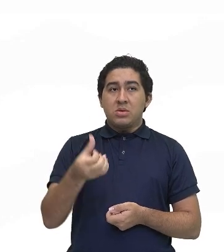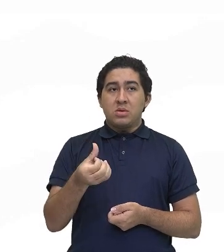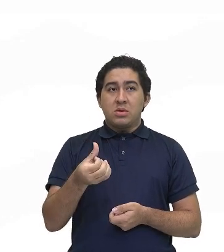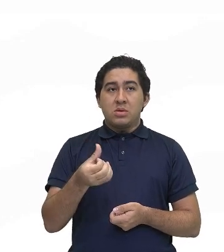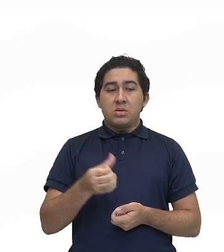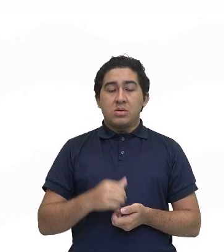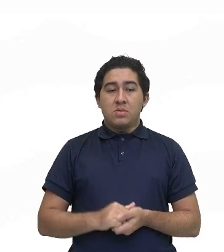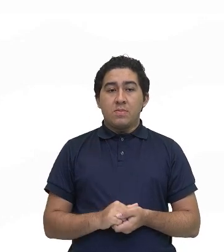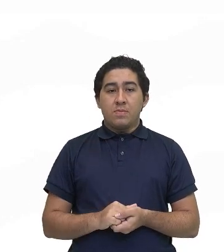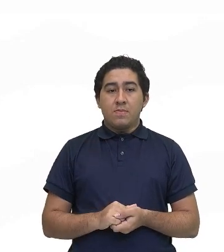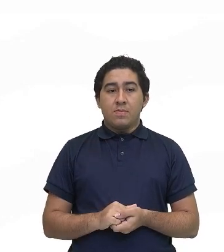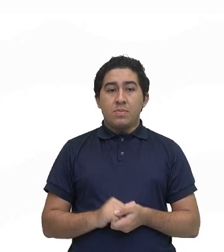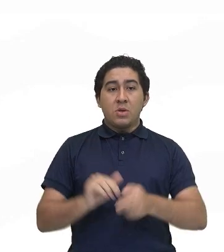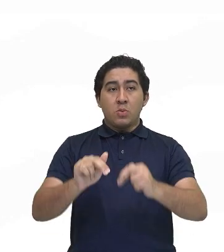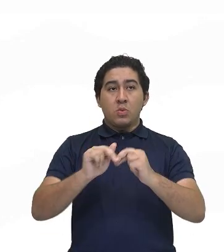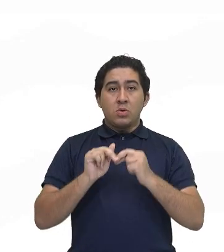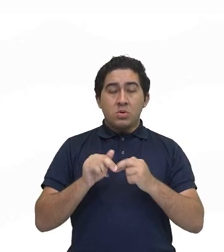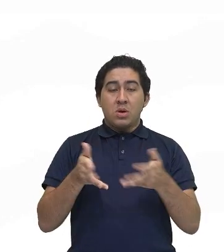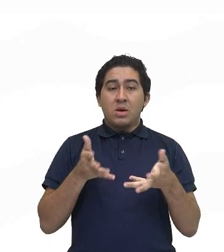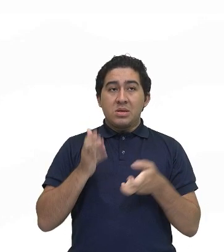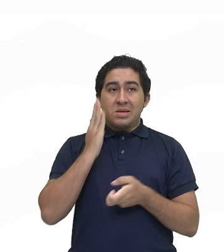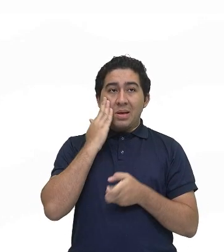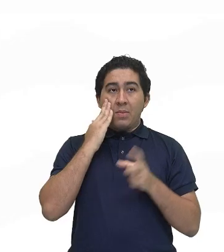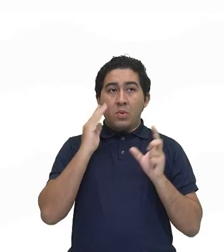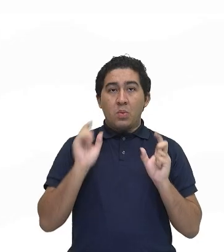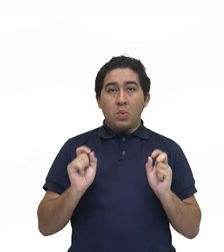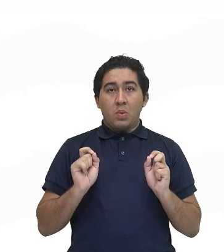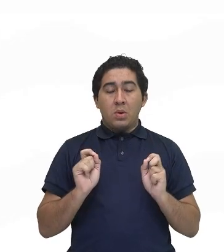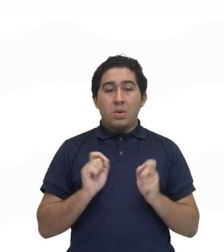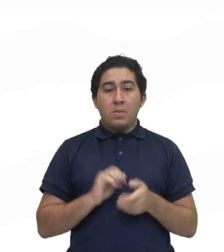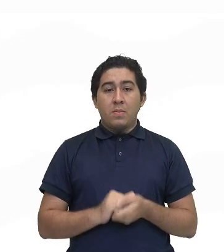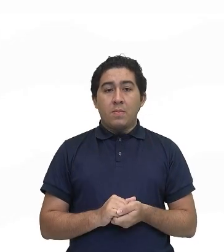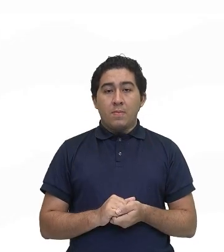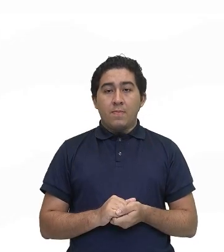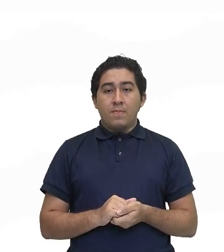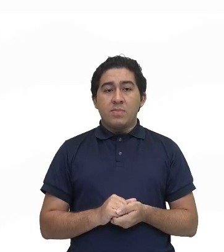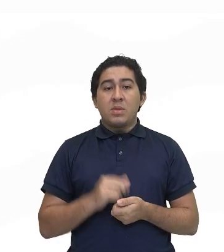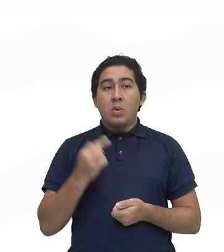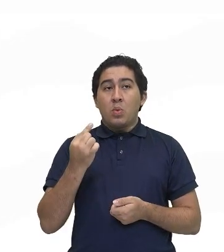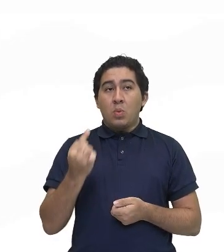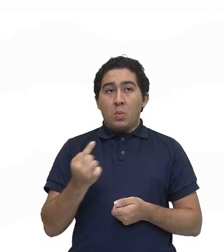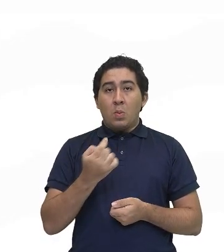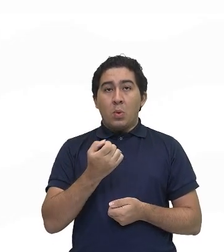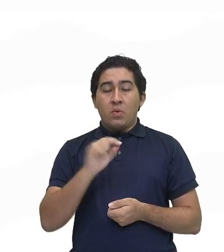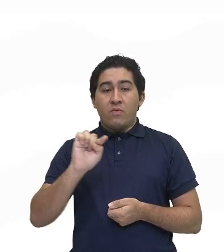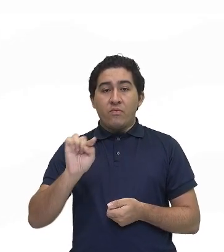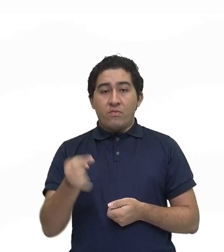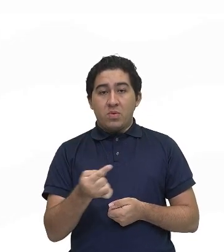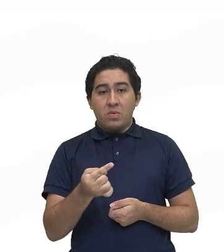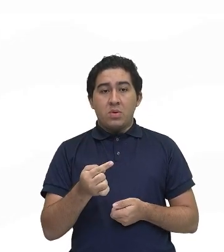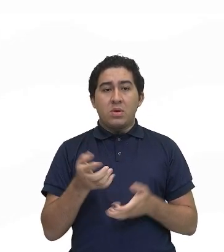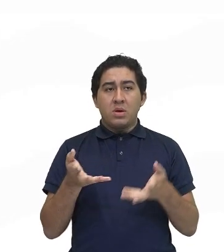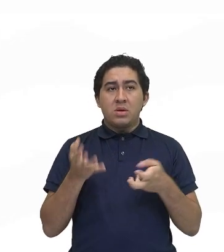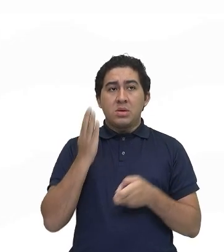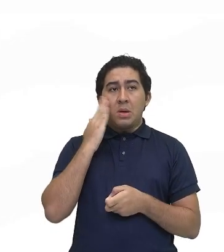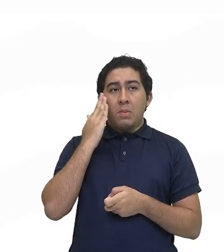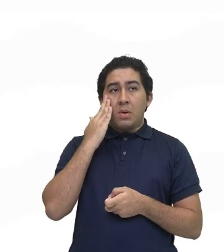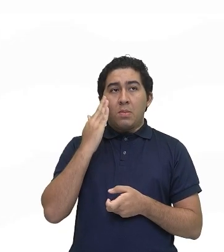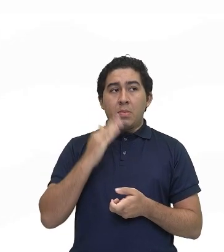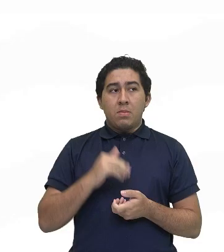7,476. Logo, ele quer saber em quem? Em uma casa decimal, ele quer saber aqui, ó.